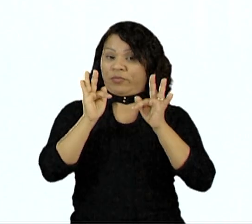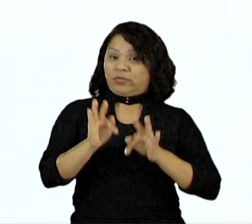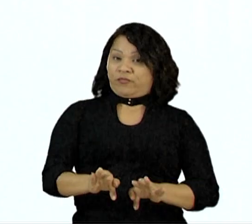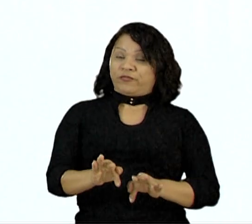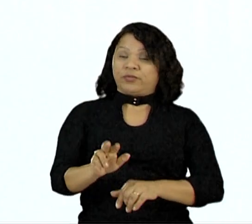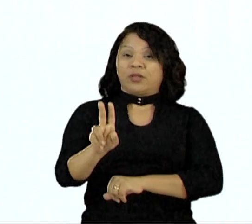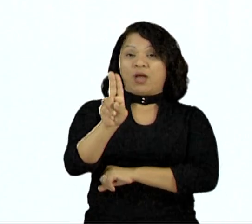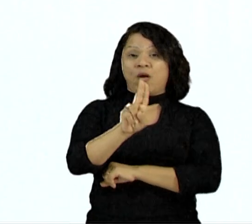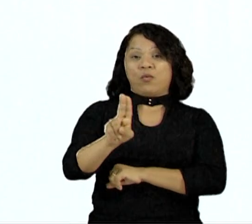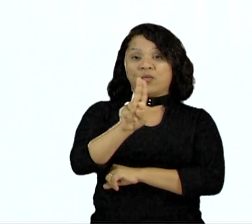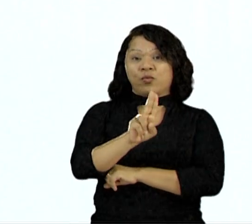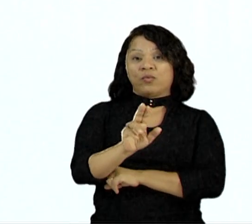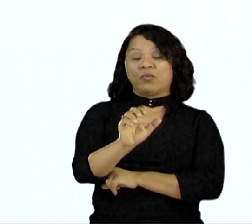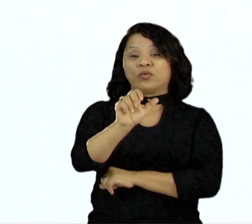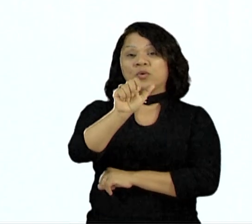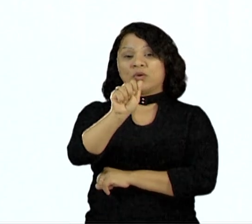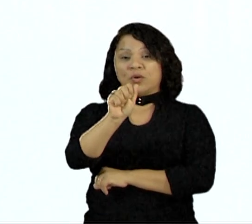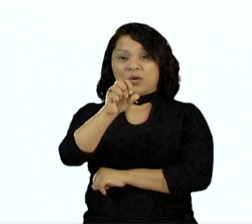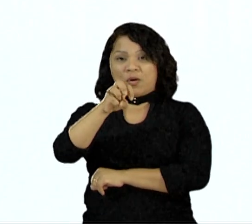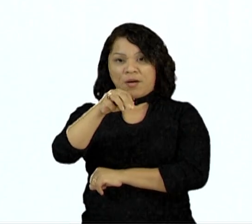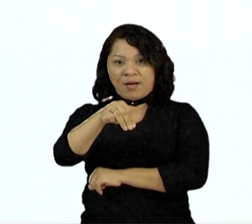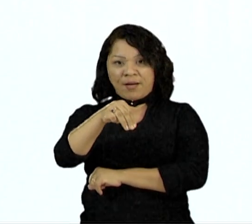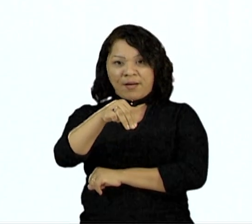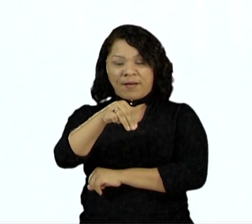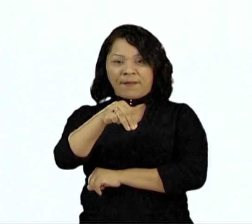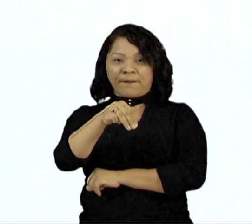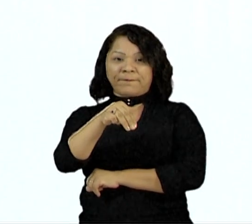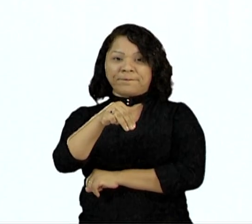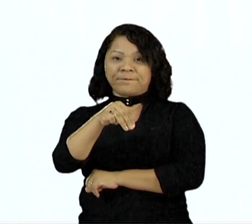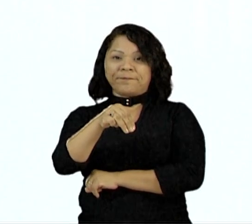o uso do an, a conjugação do verbo